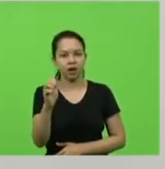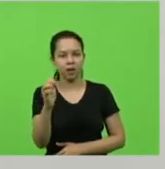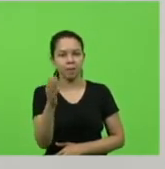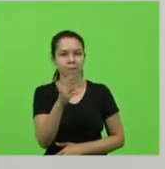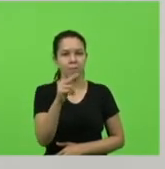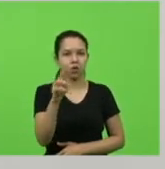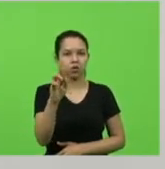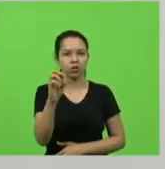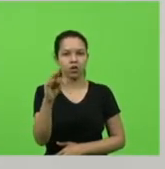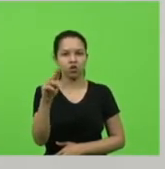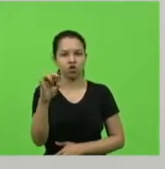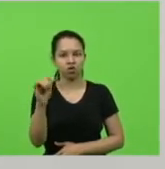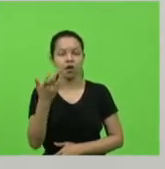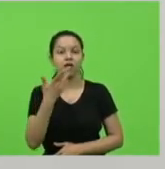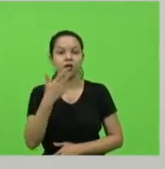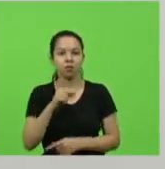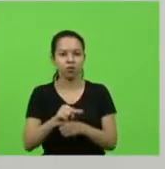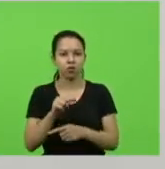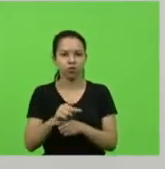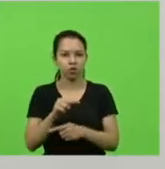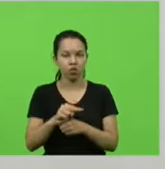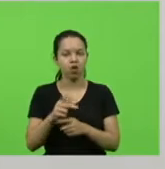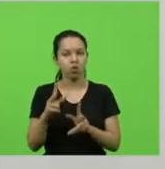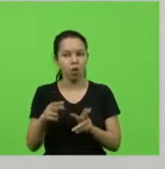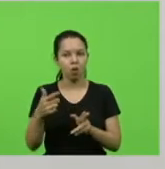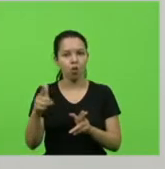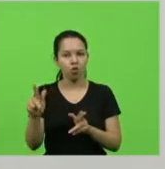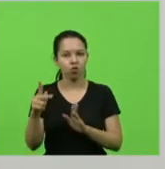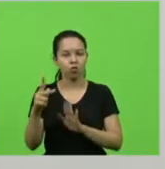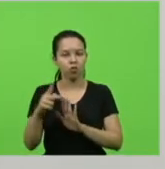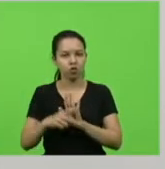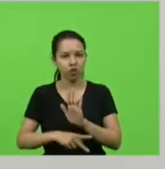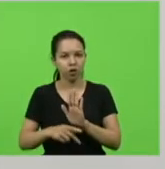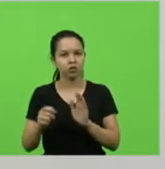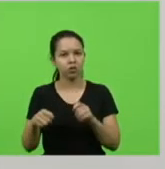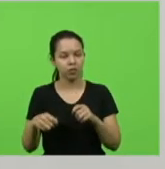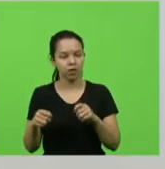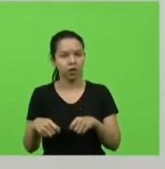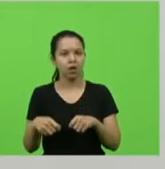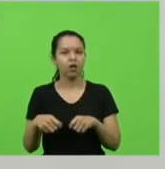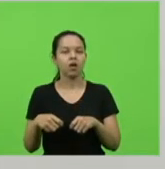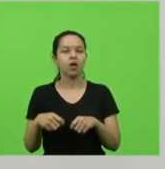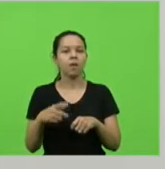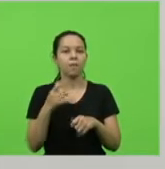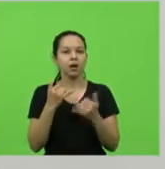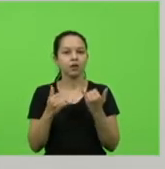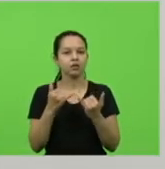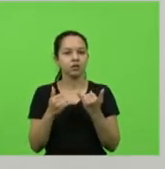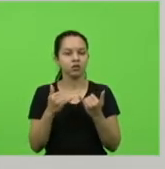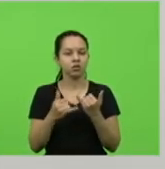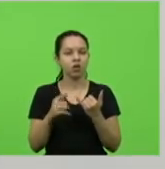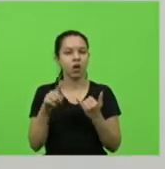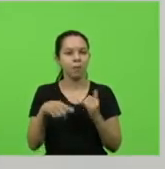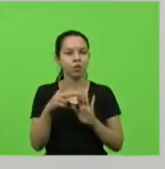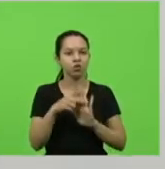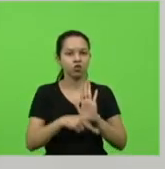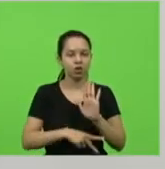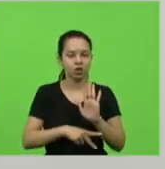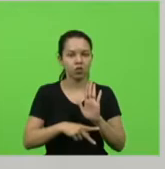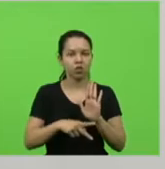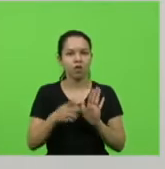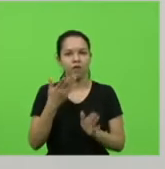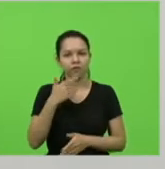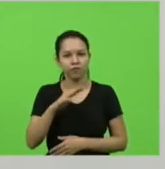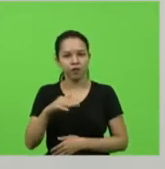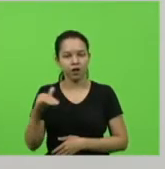sido aprovado, quem sabe evitasse casos como esse, que é o projeto Infância Sem Pornografia. Mas este daqui, o projeto Infância Protegida,